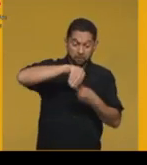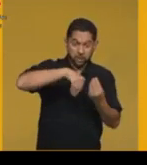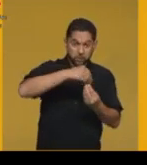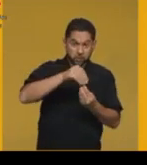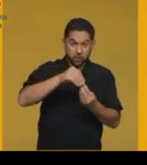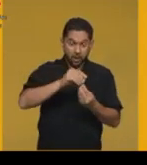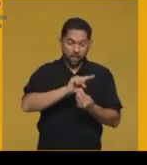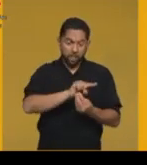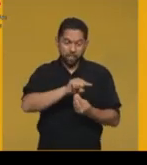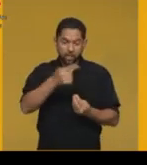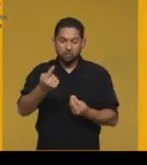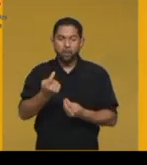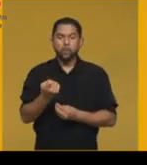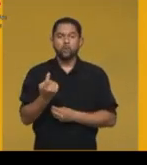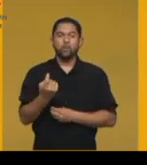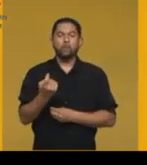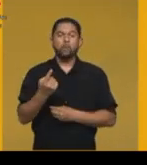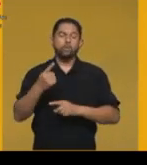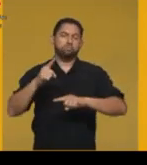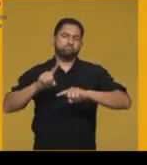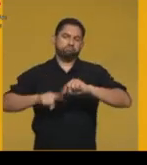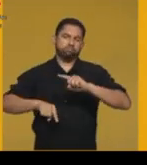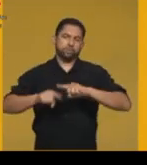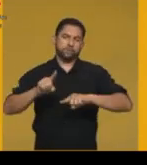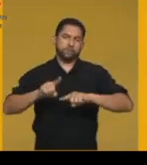única fase, certo?